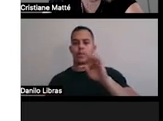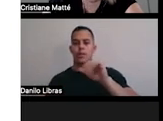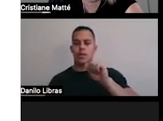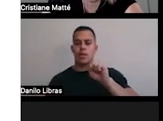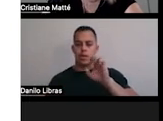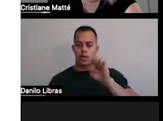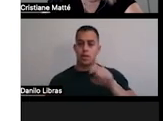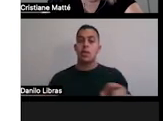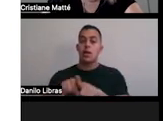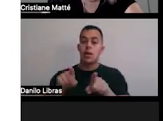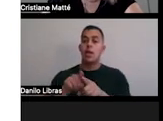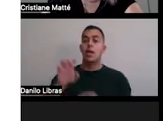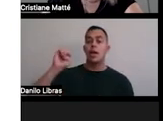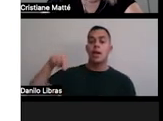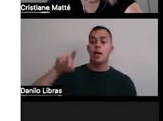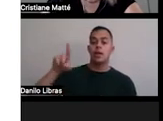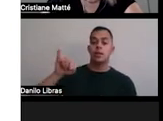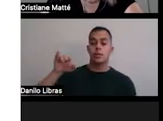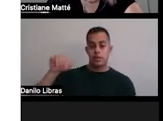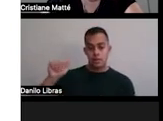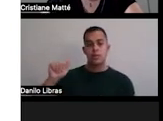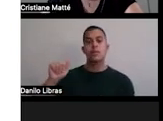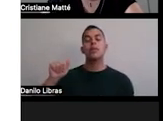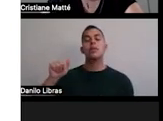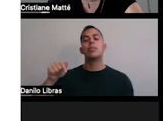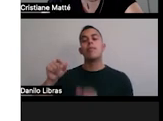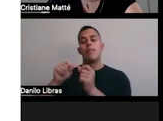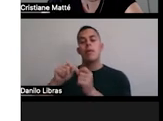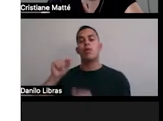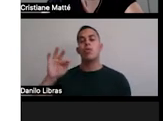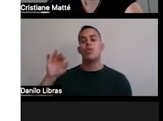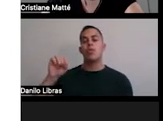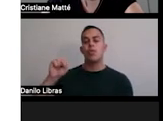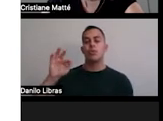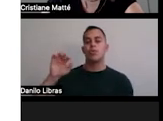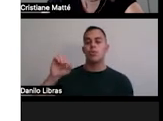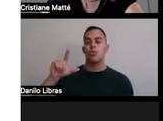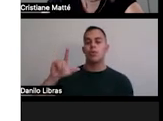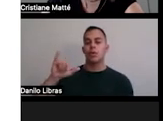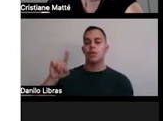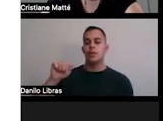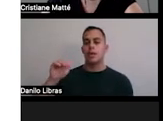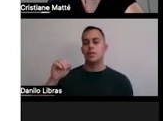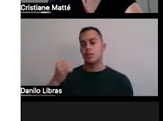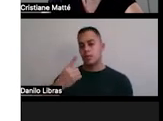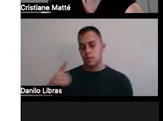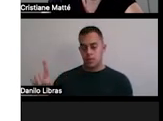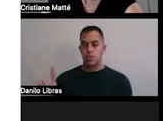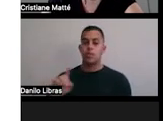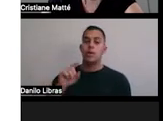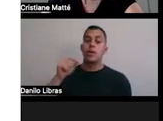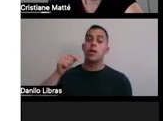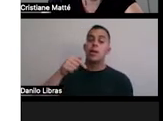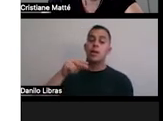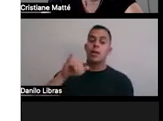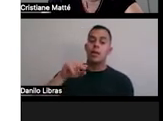de enzimas com atividade de fosforilação. Essas quinases. E essas quinases, então, vão promover